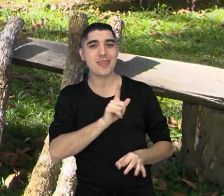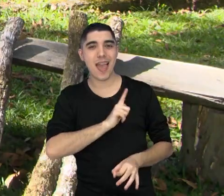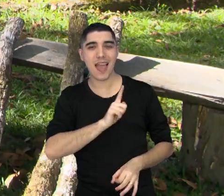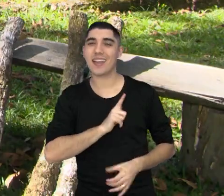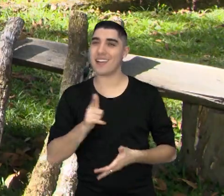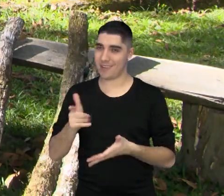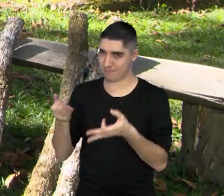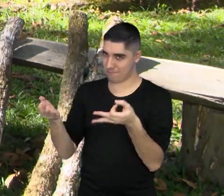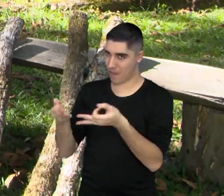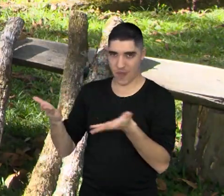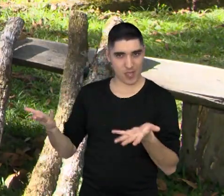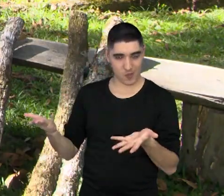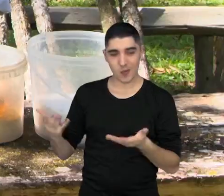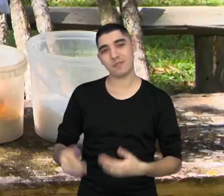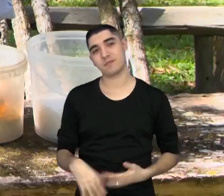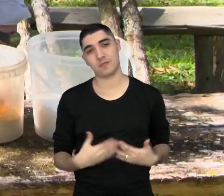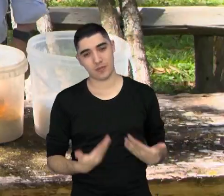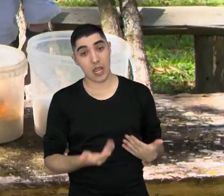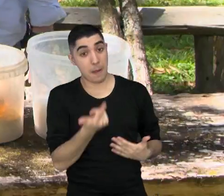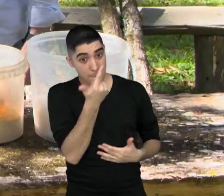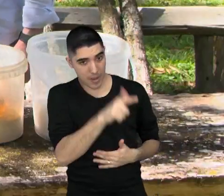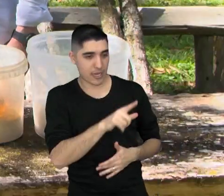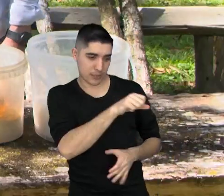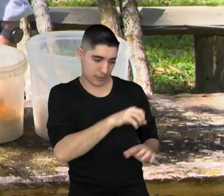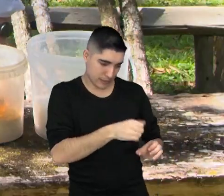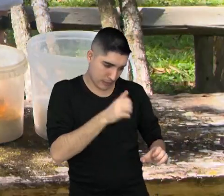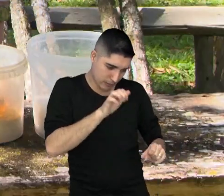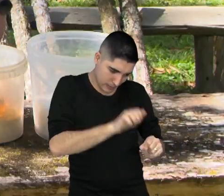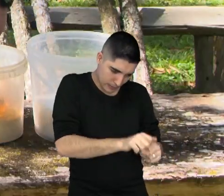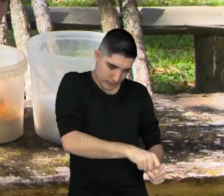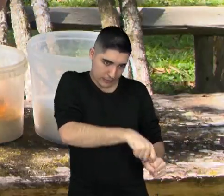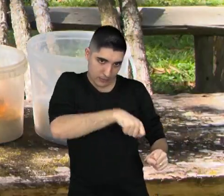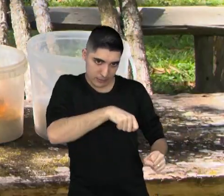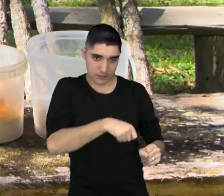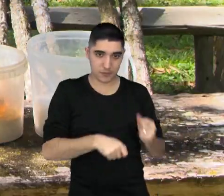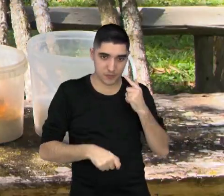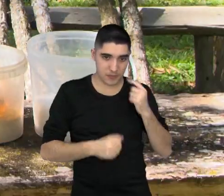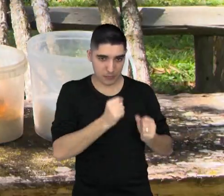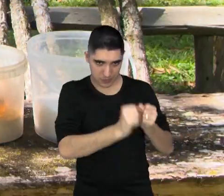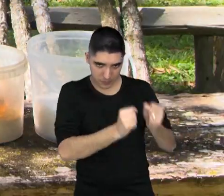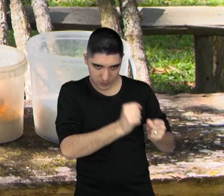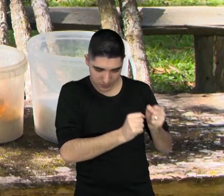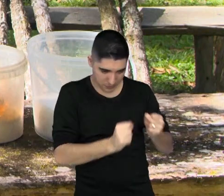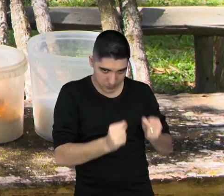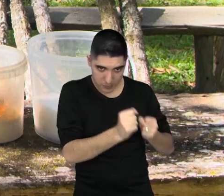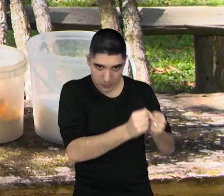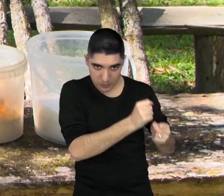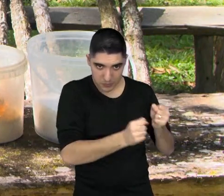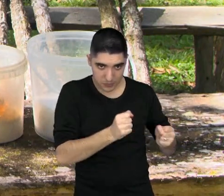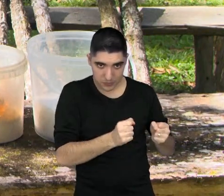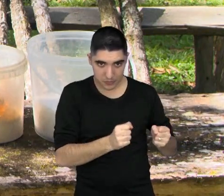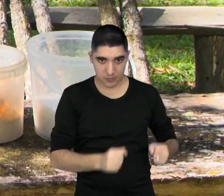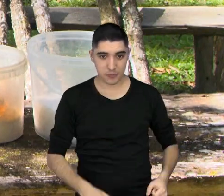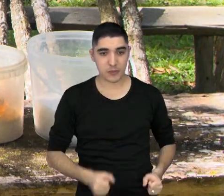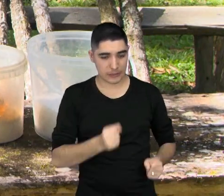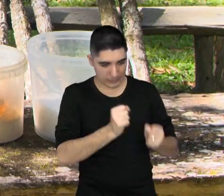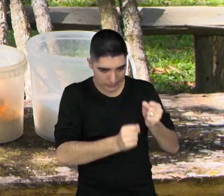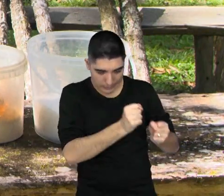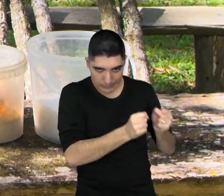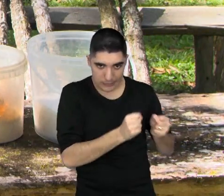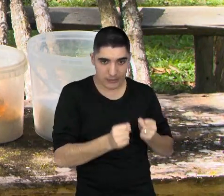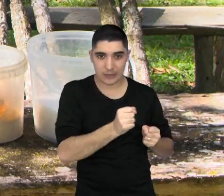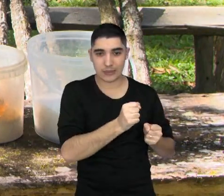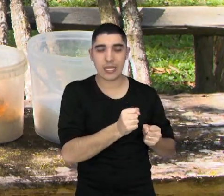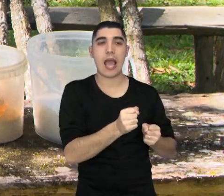Isso mesmo. Foi. Perfeito. Aí eu pego mais lá, que eu já aprendi. Tem que ser assim.